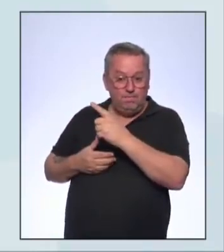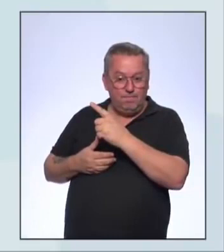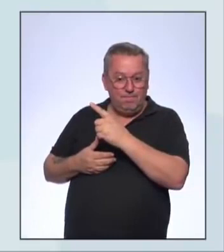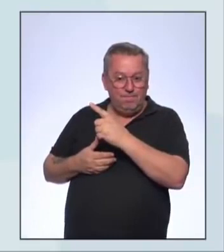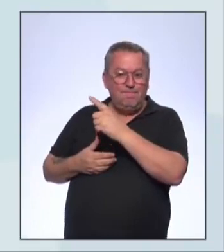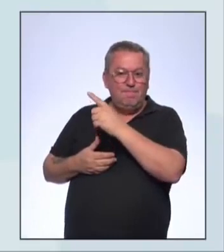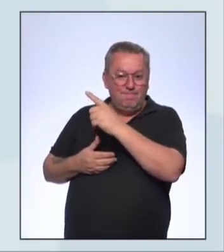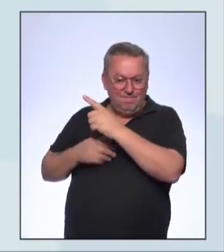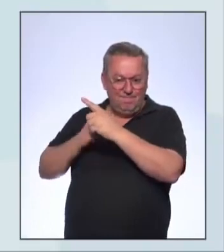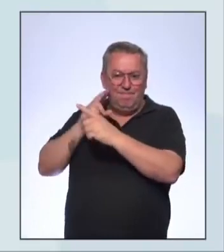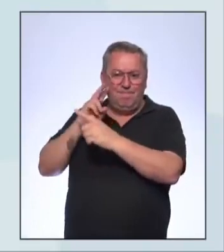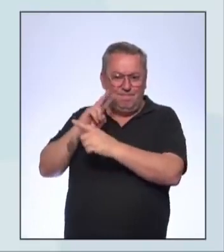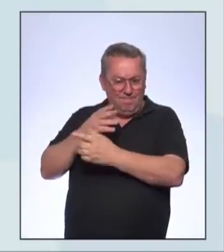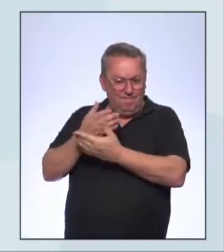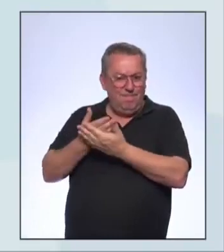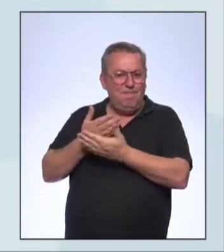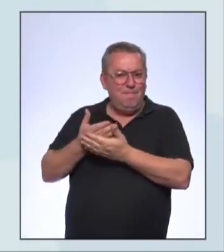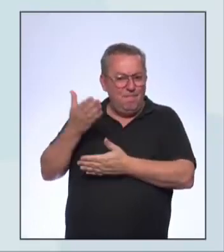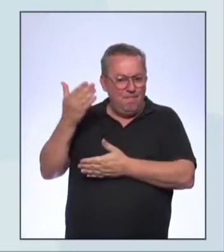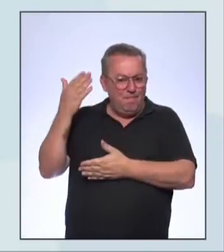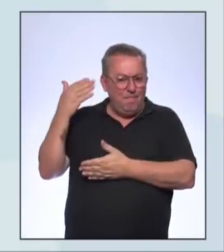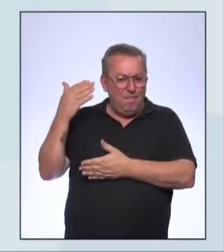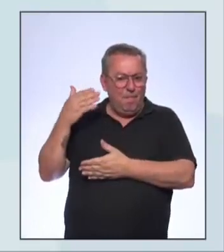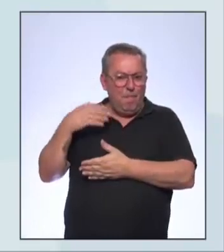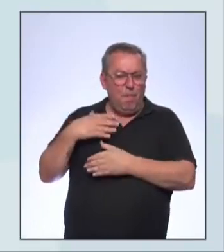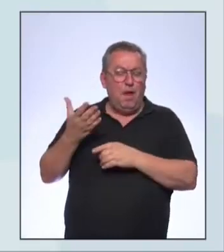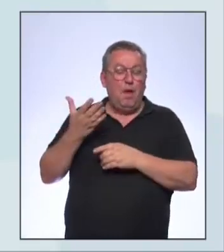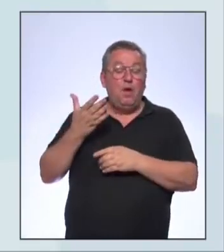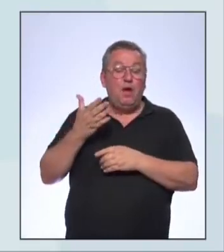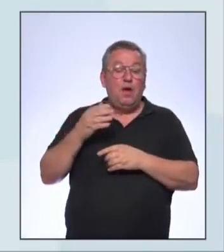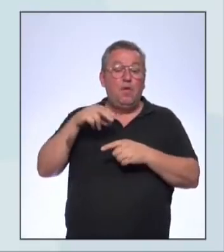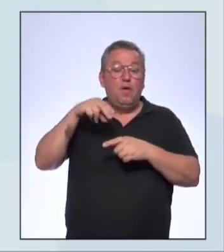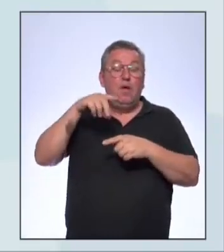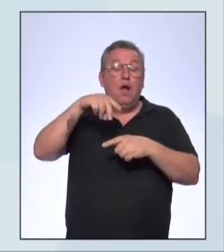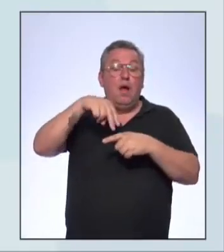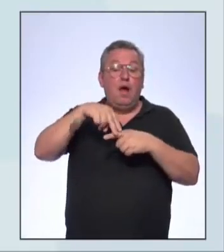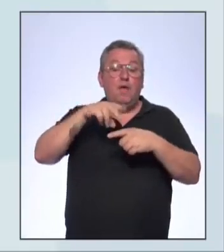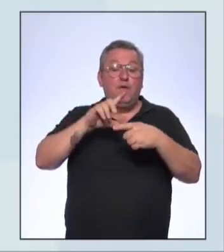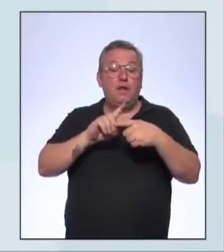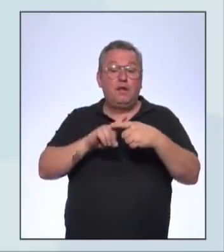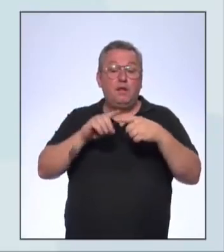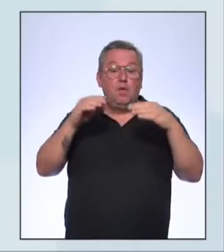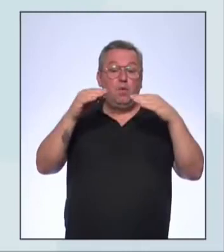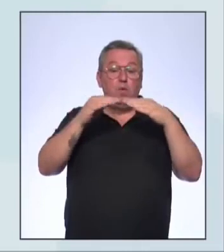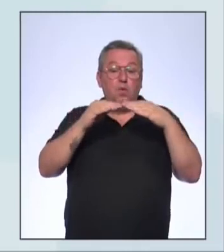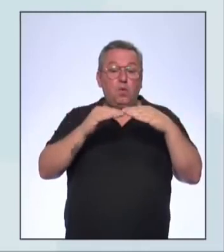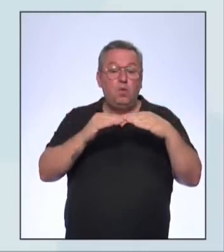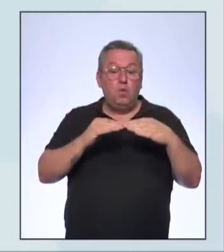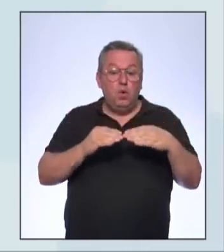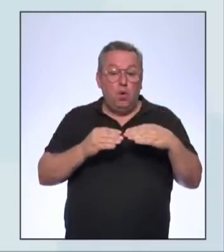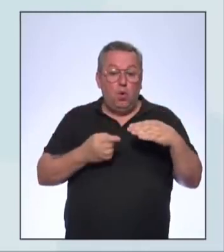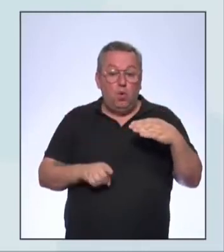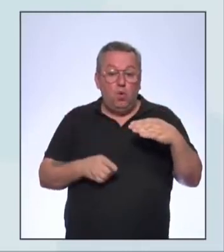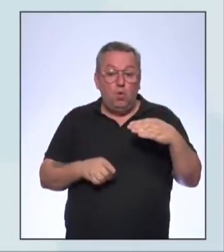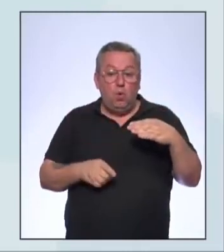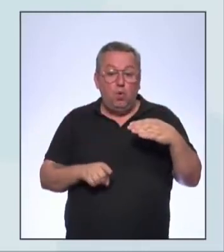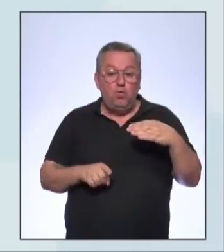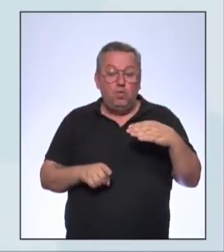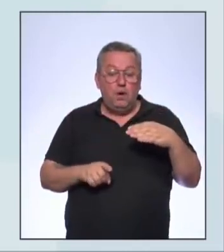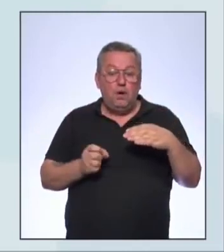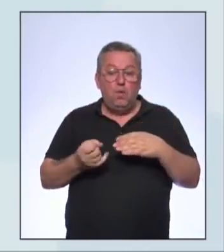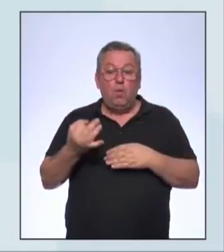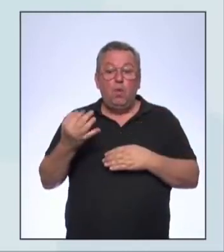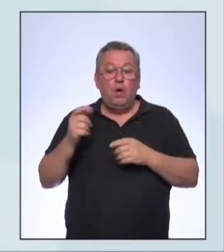vimos isso em aulas anteriores, a fração irredutível dessa razão. Então, eu quero saber até quando eu